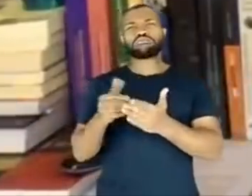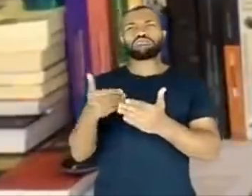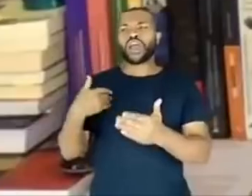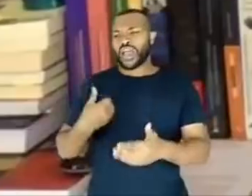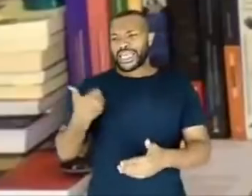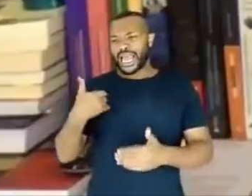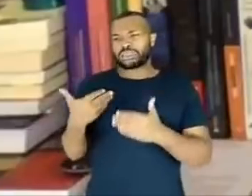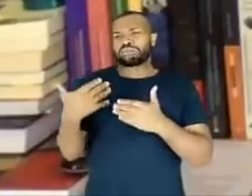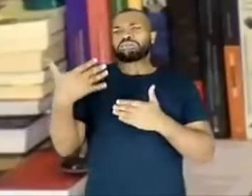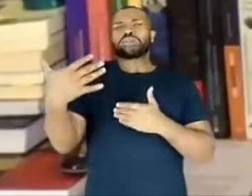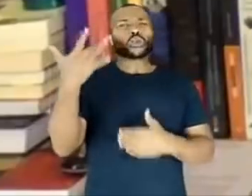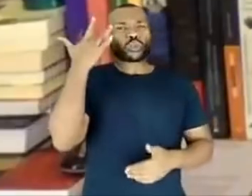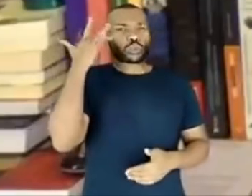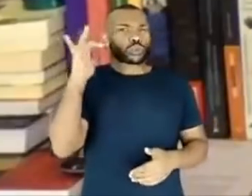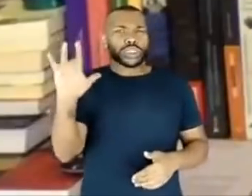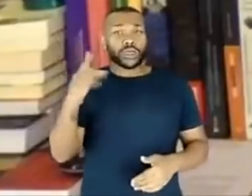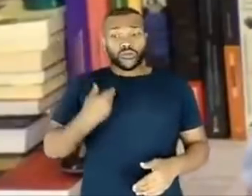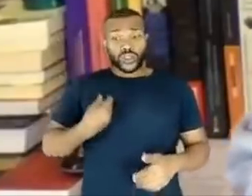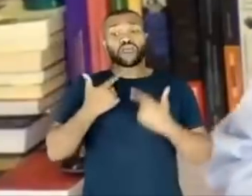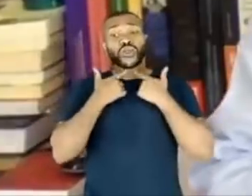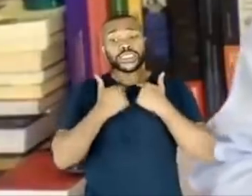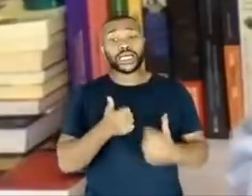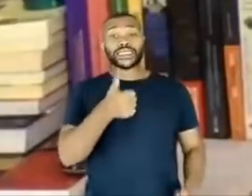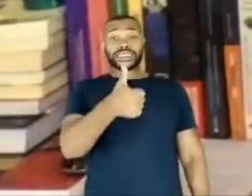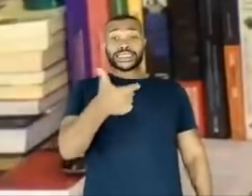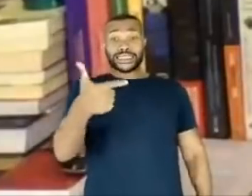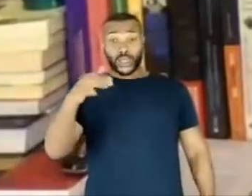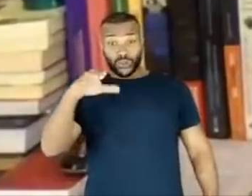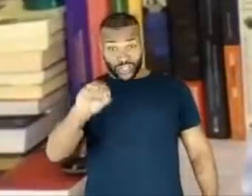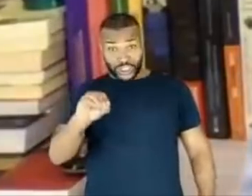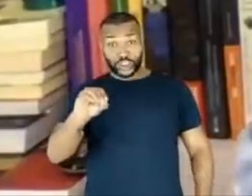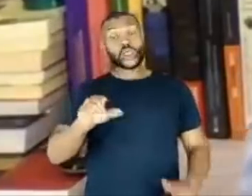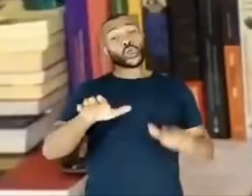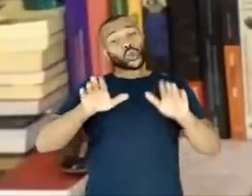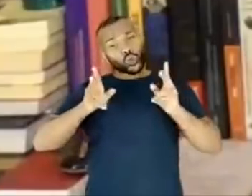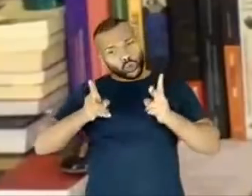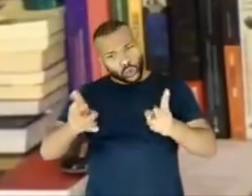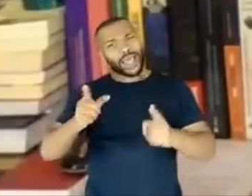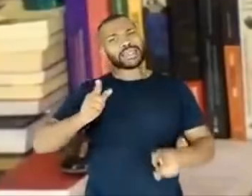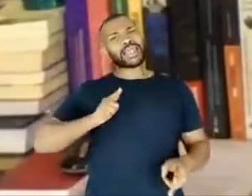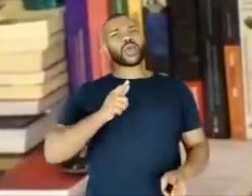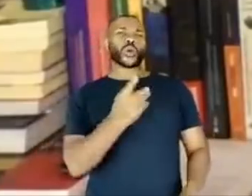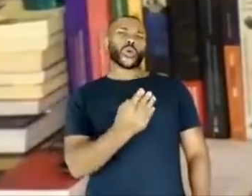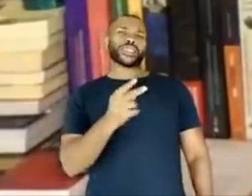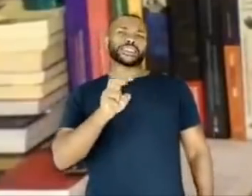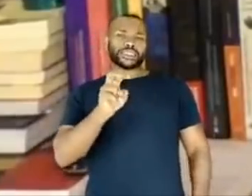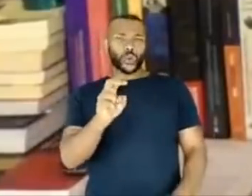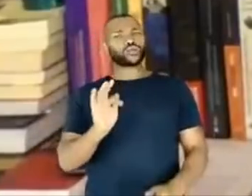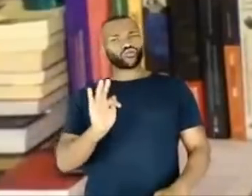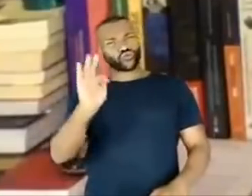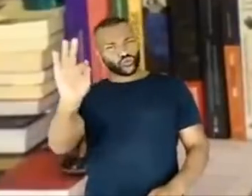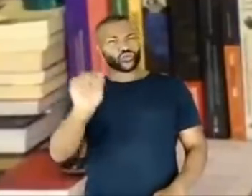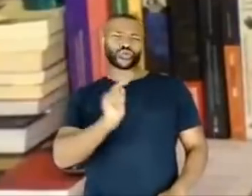minha vontade de viver 120 anos prevalecer, eu ainda tenho mais 45 anos pela frente. Então significa